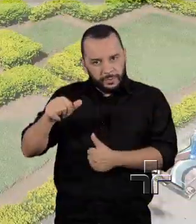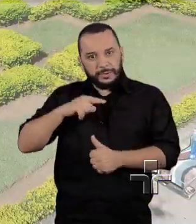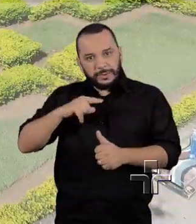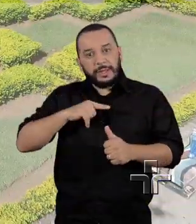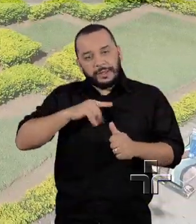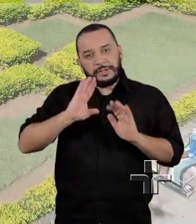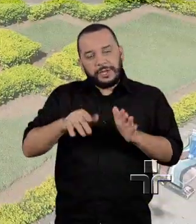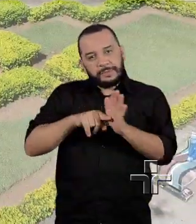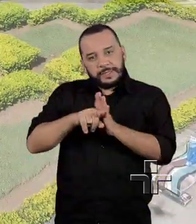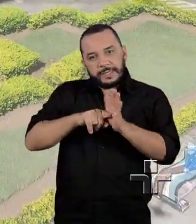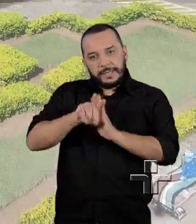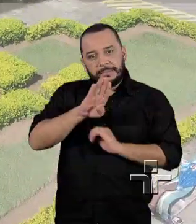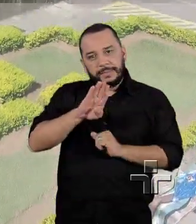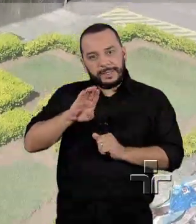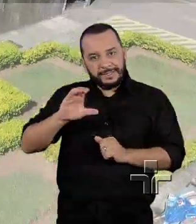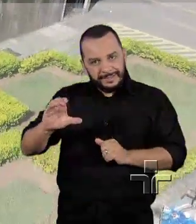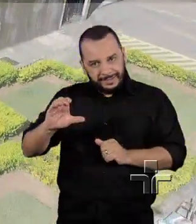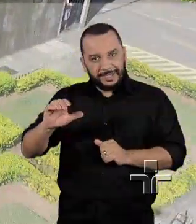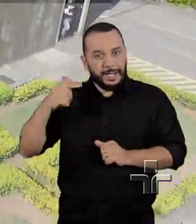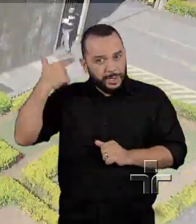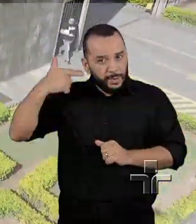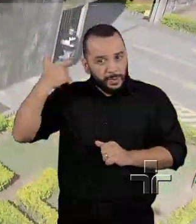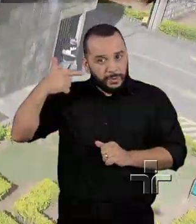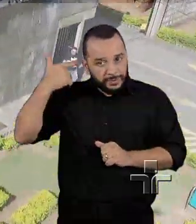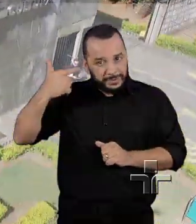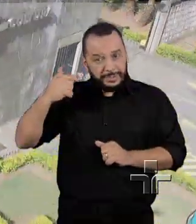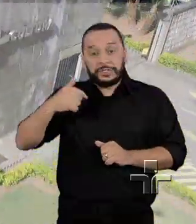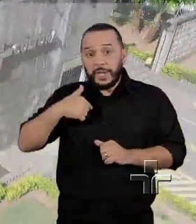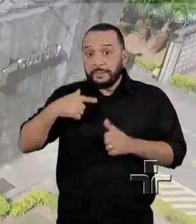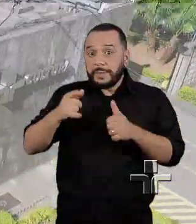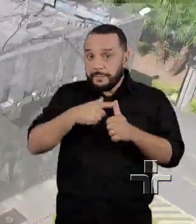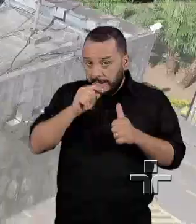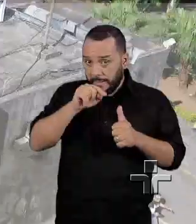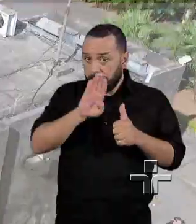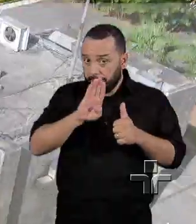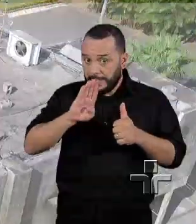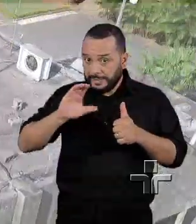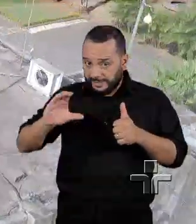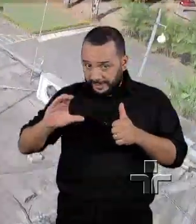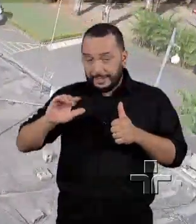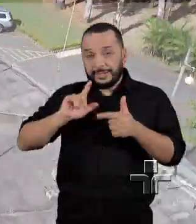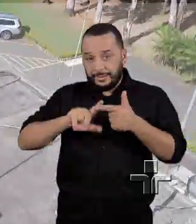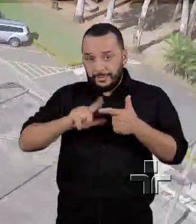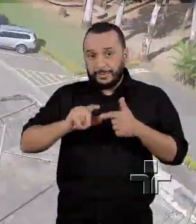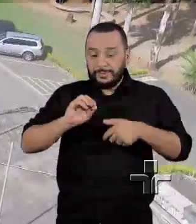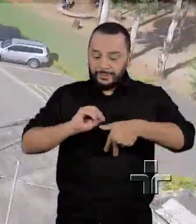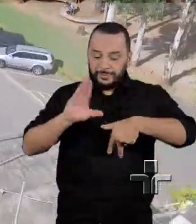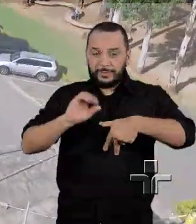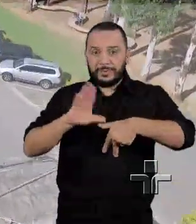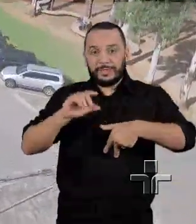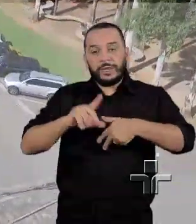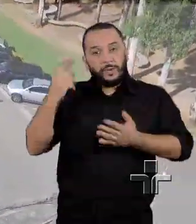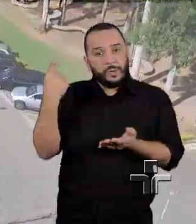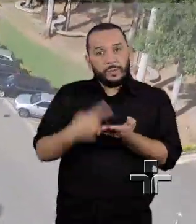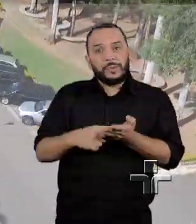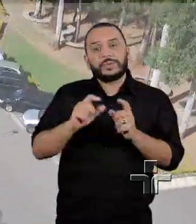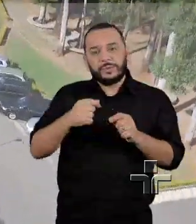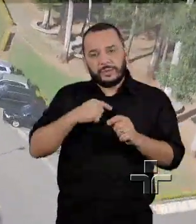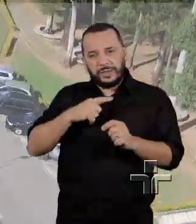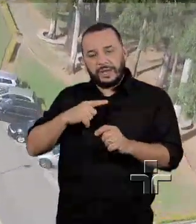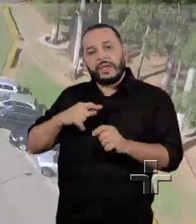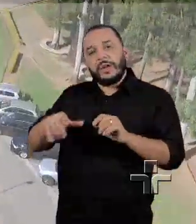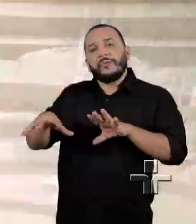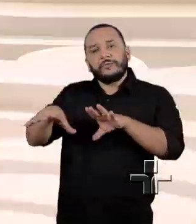da BBC de Londres, ficando atrás apenas da própria BBC, a TV Cultura tem um compromisso com a formação do pensamento crítico